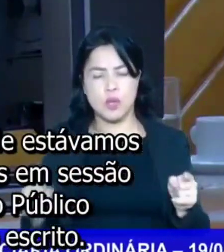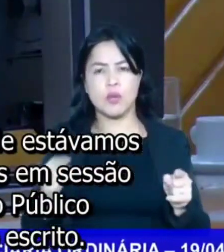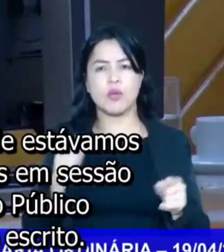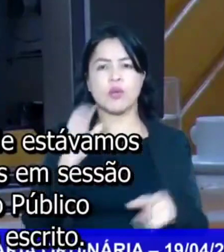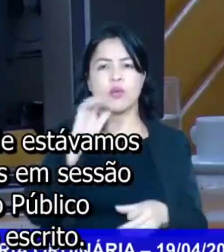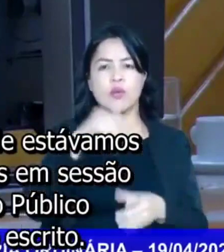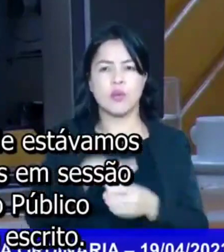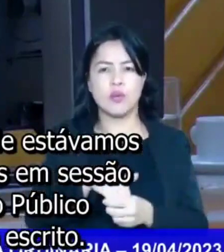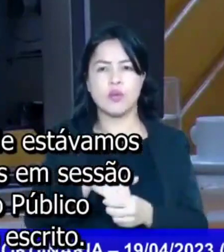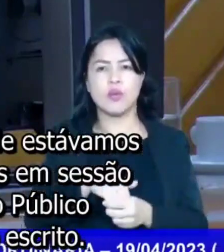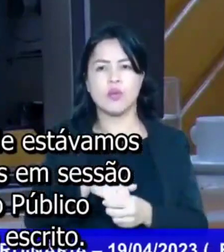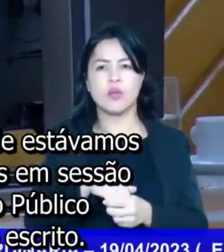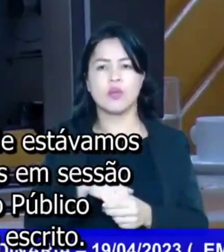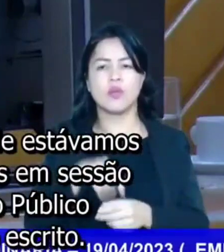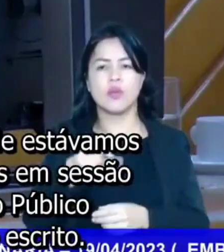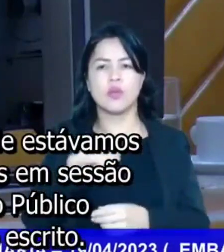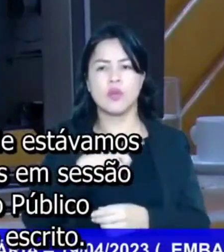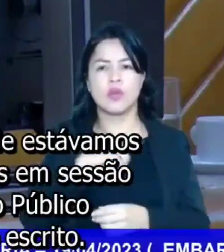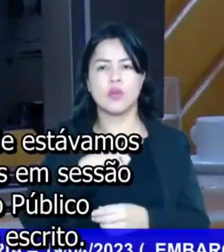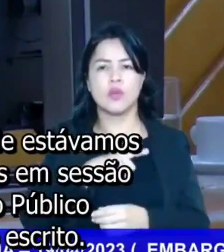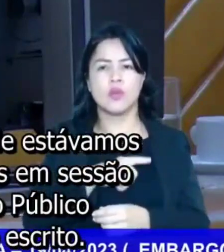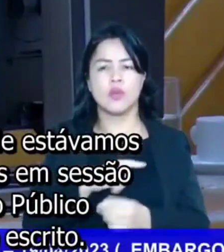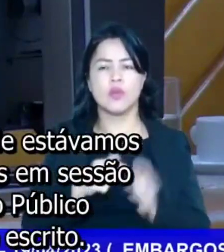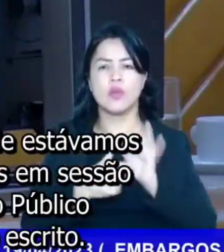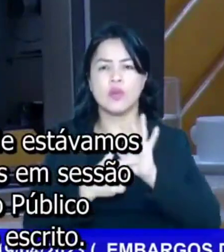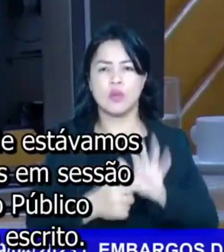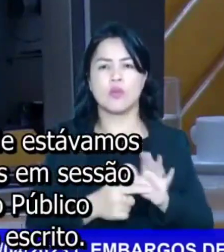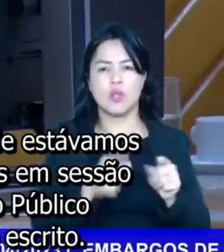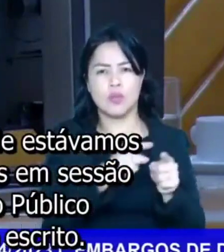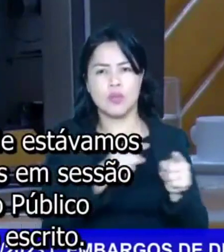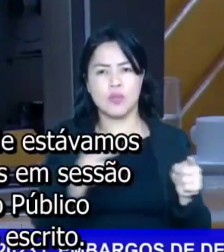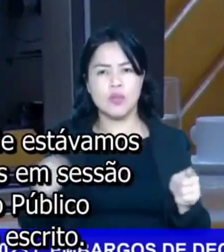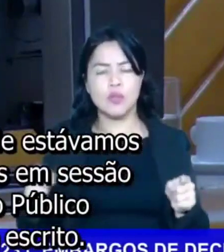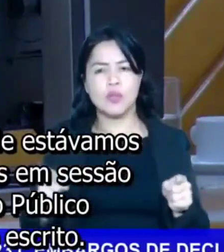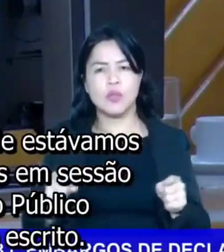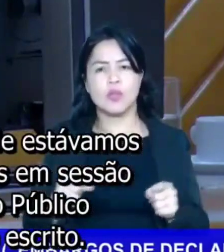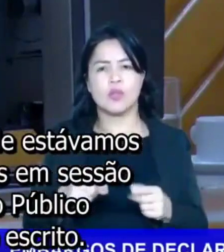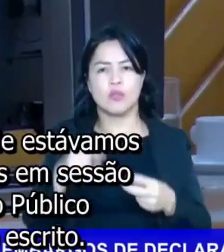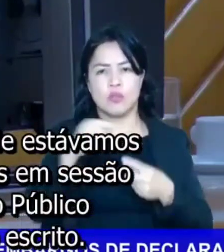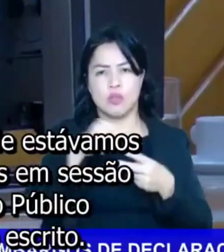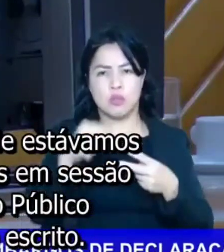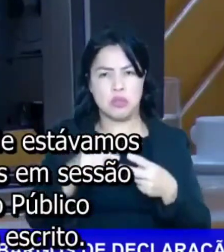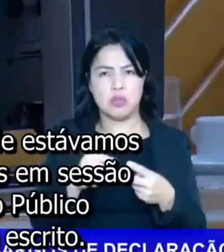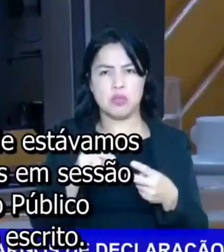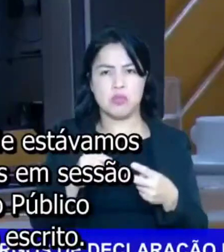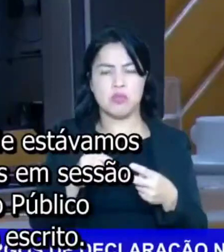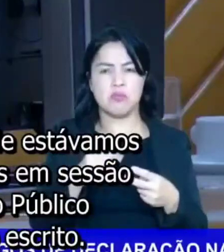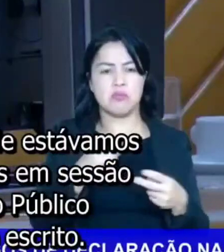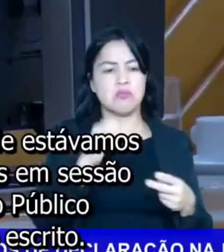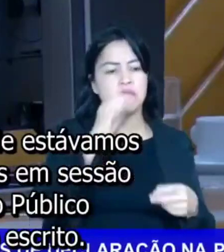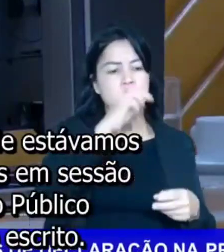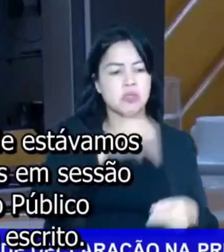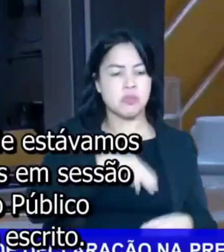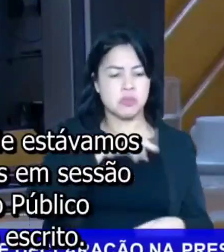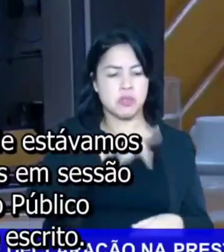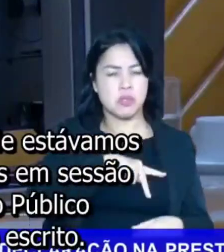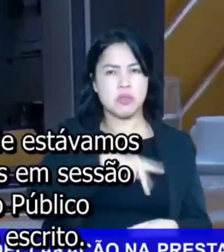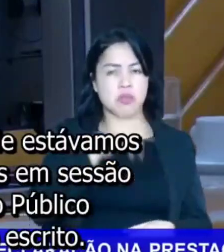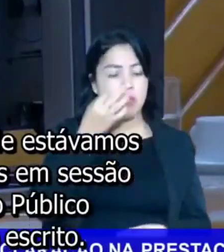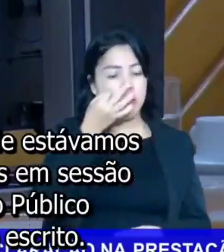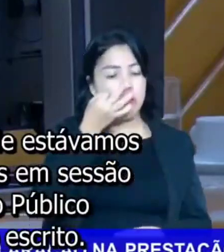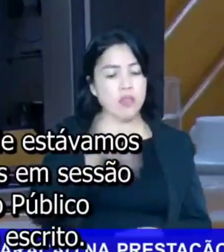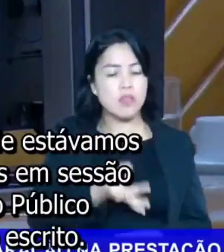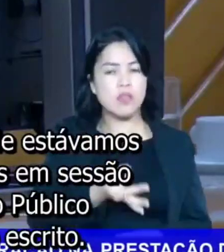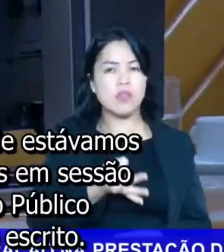os acórdãos eram publicados em sessão. Em nenhuma das duas situações o Ministério Público teve oportunidade de ver